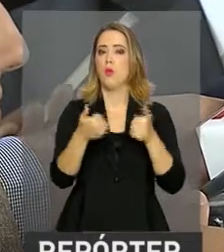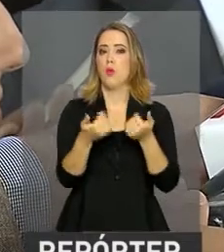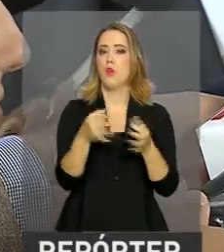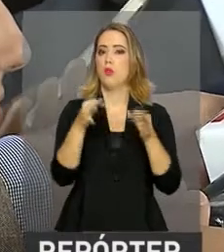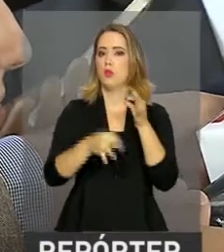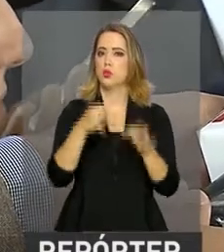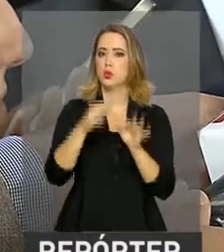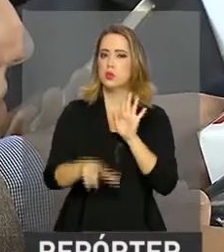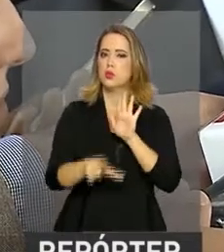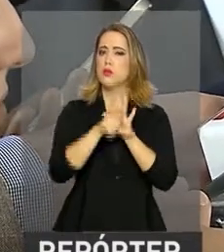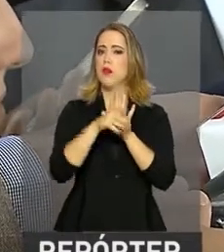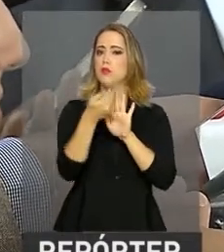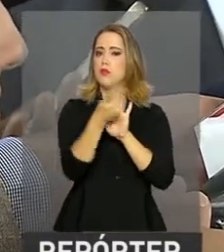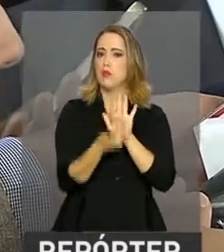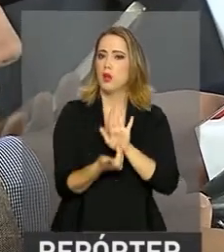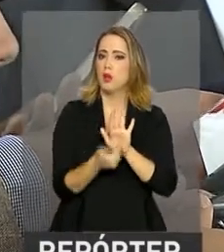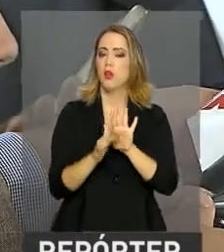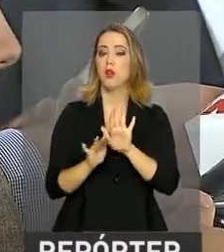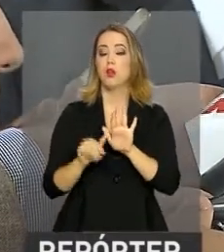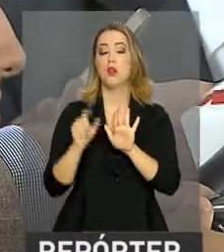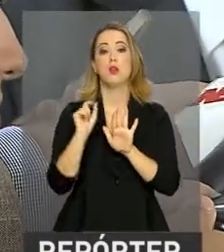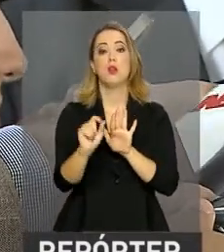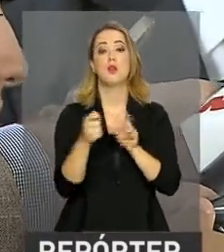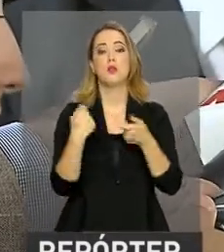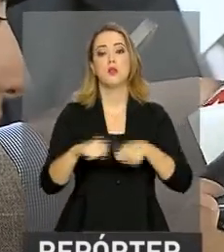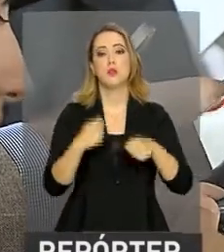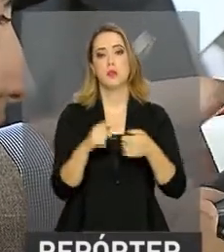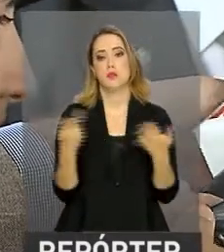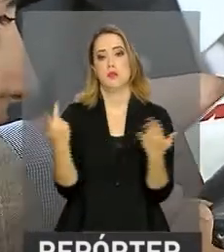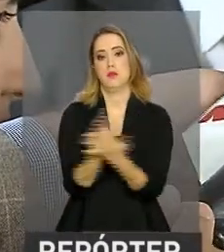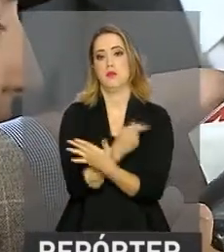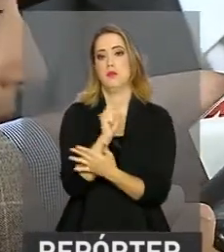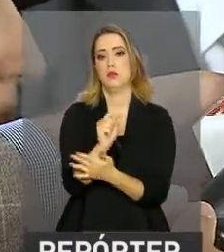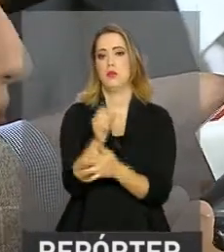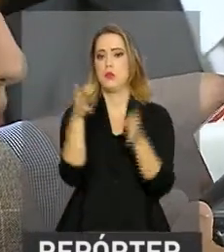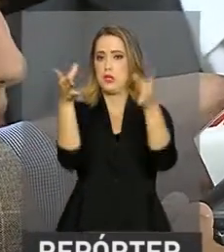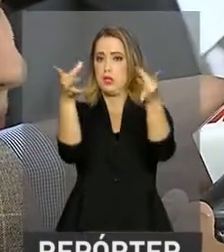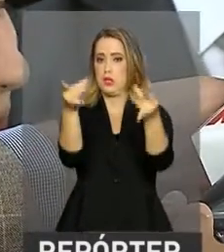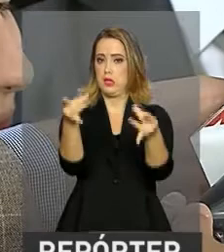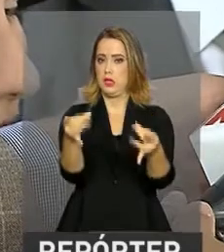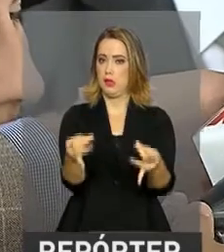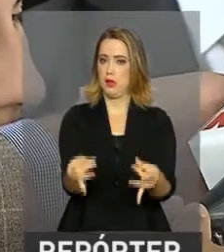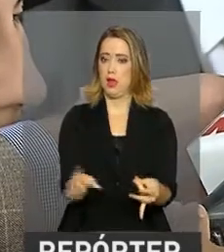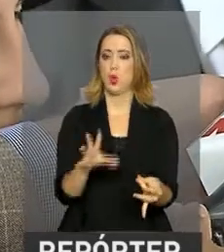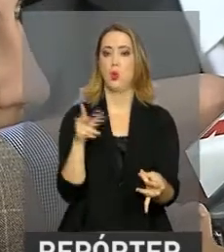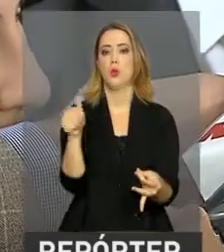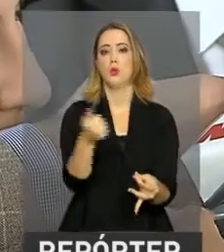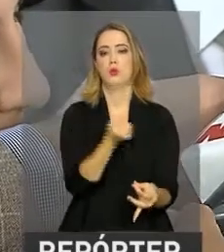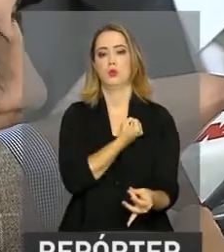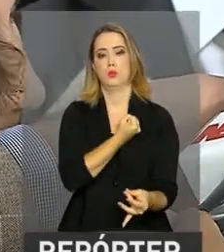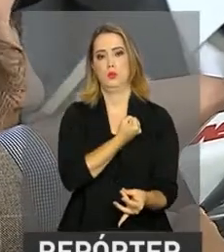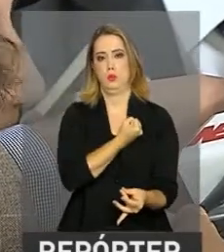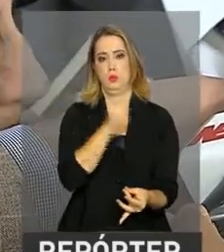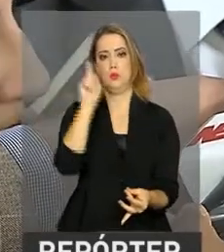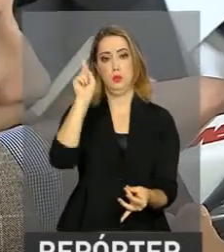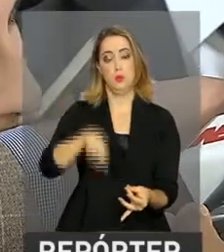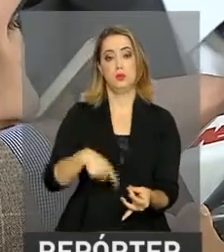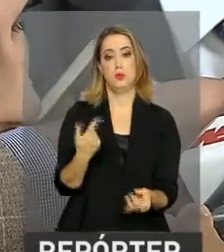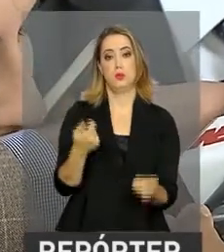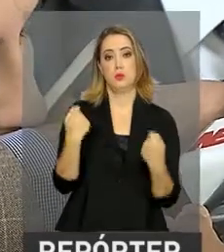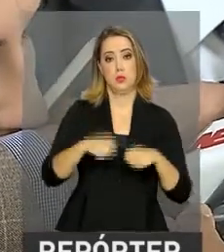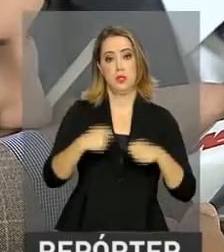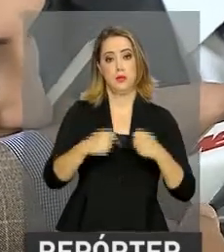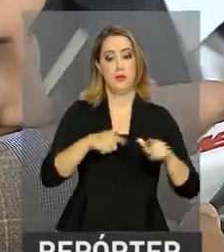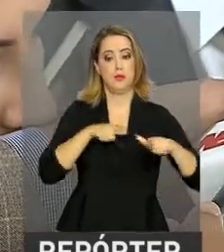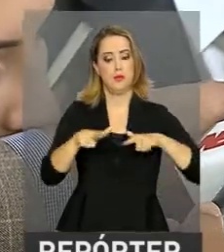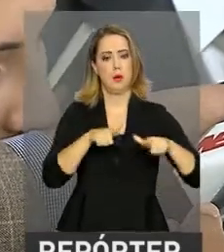jurídica, de tudo o que será necessário, definição precisa de números, etc. É um trabalho que precisa ser muito